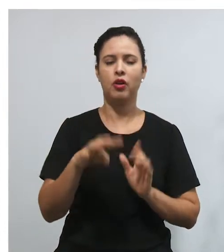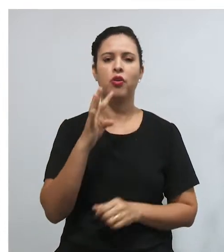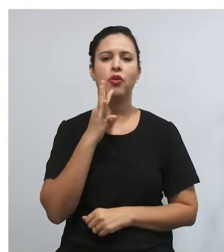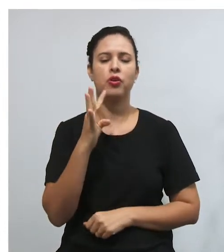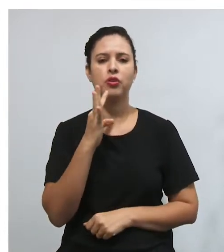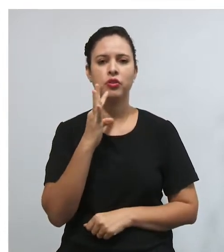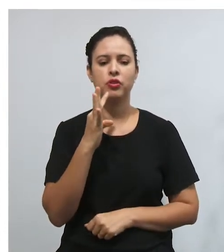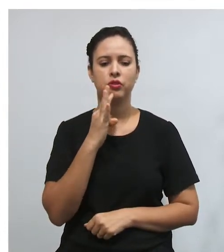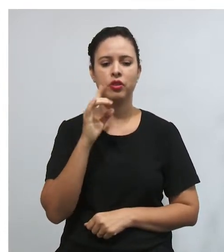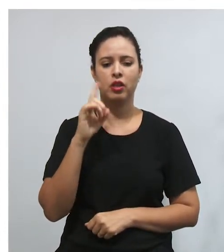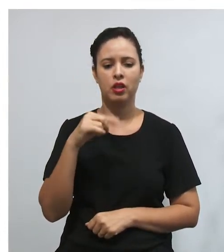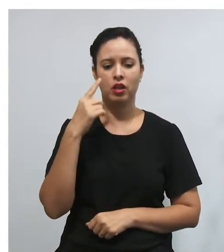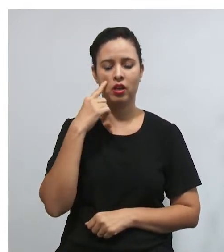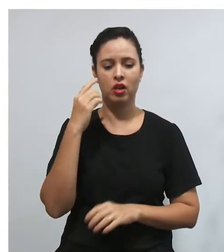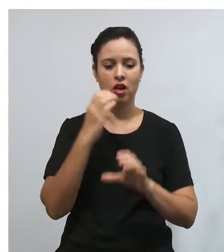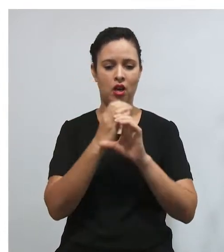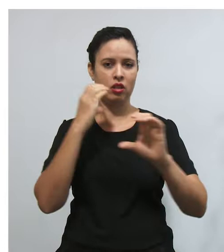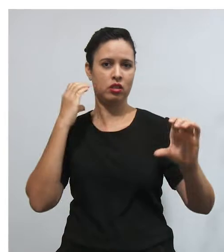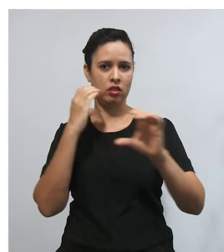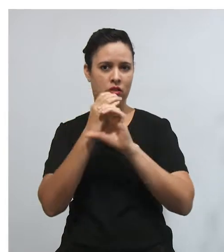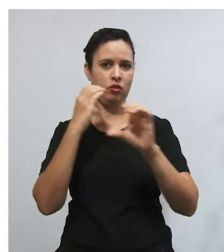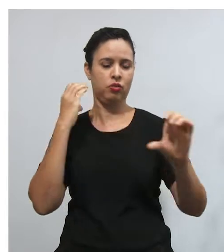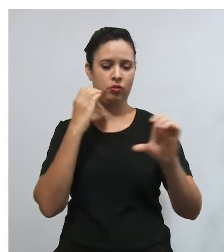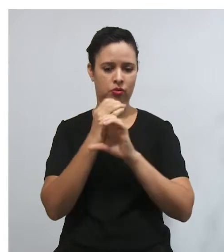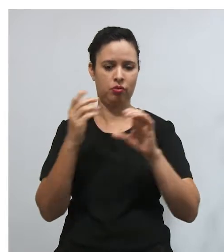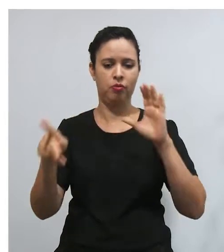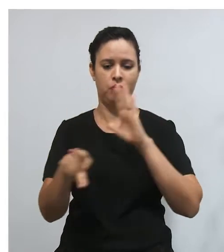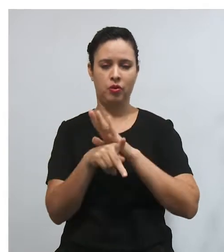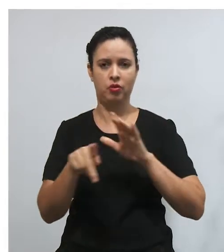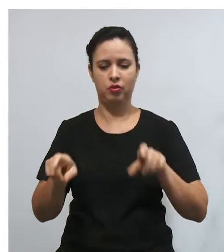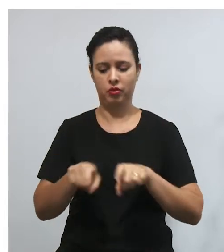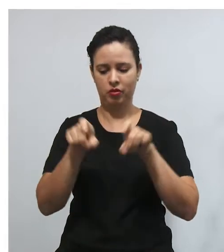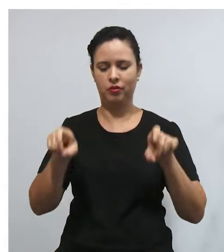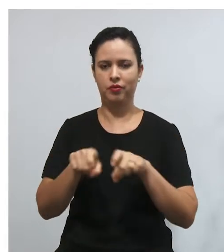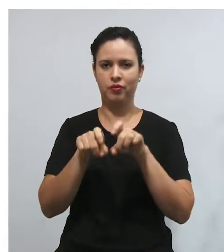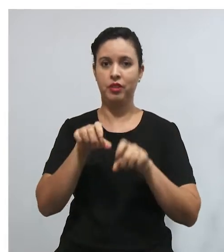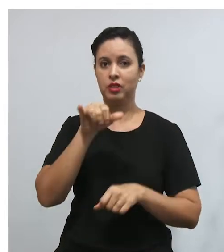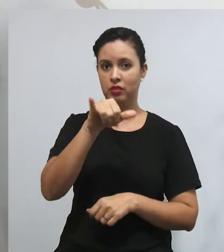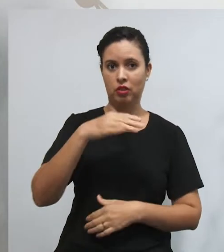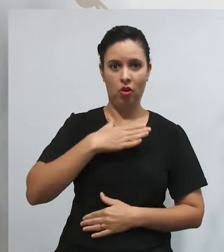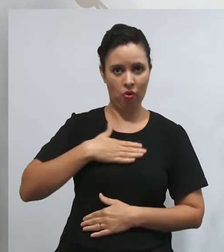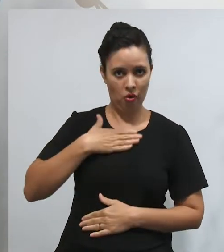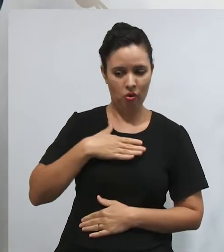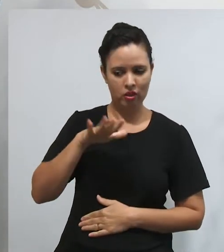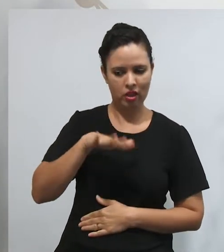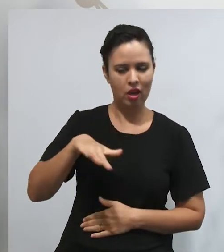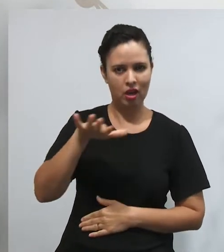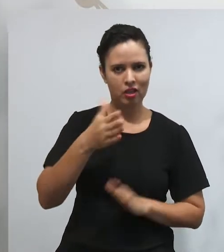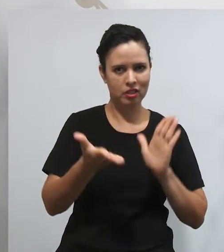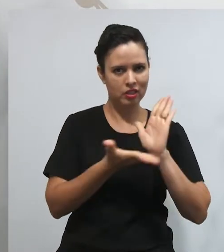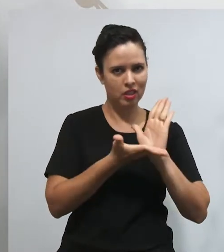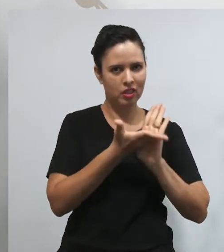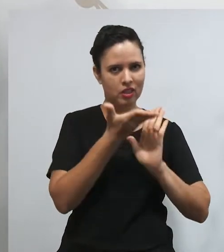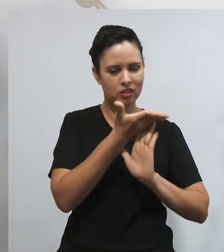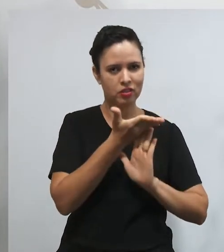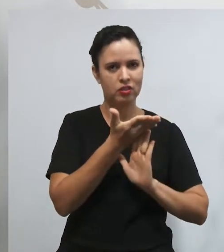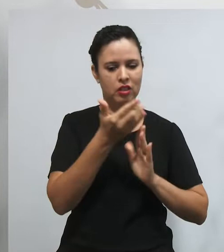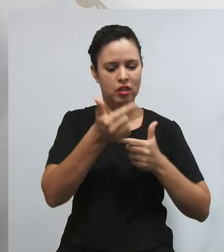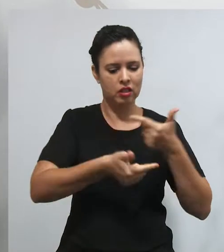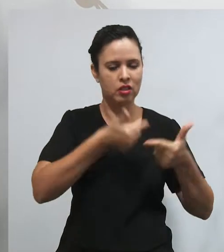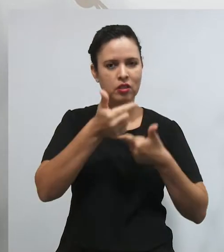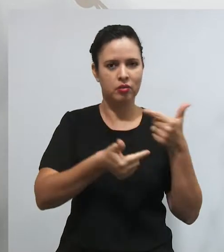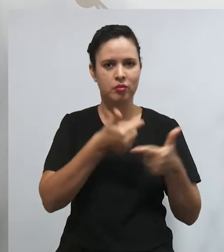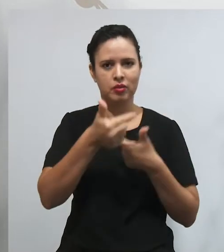como arquitetura de computadores. Tá? Então, se por um acaso você gosta muito dessa área de hardware, gosta de trabalhar